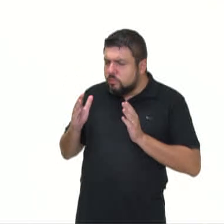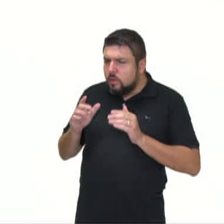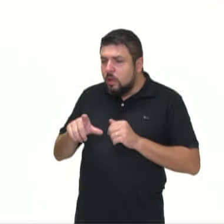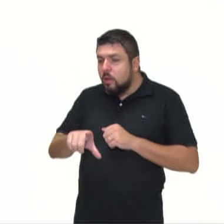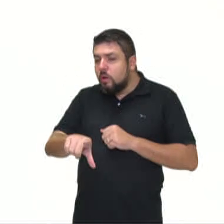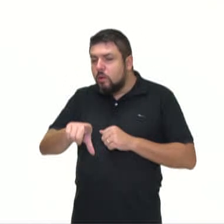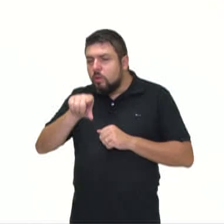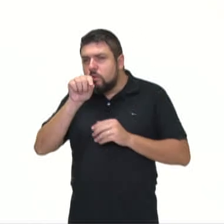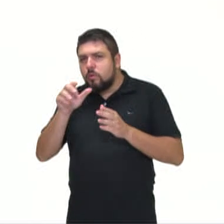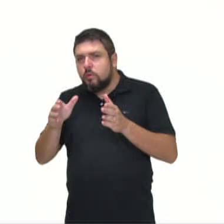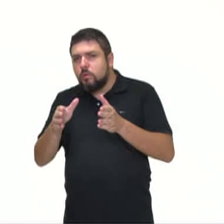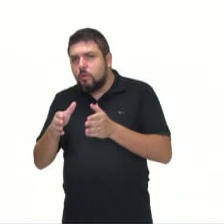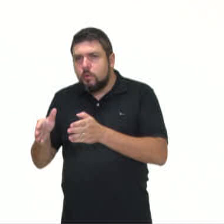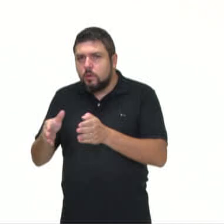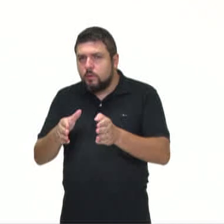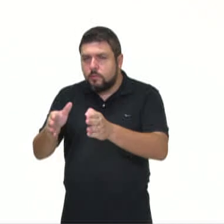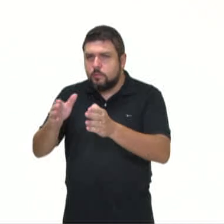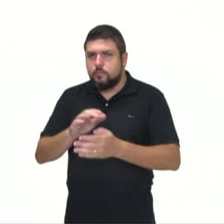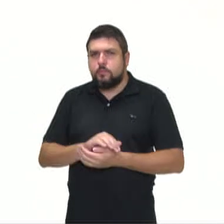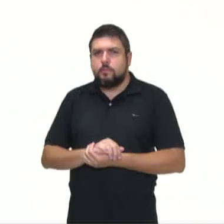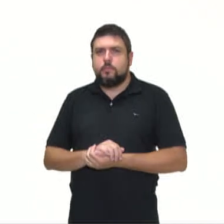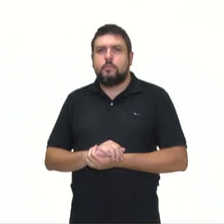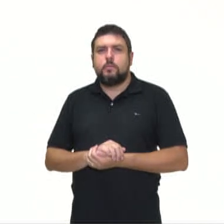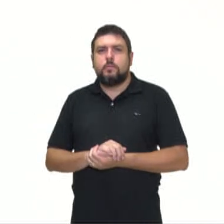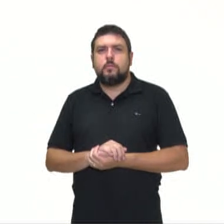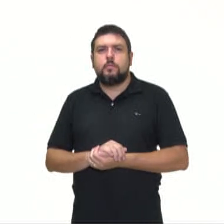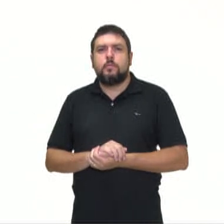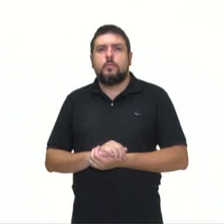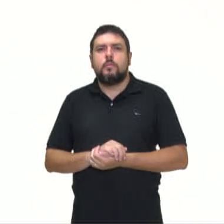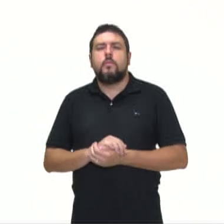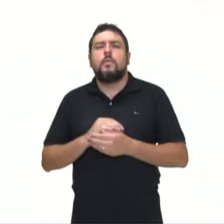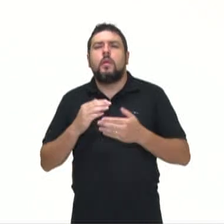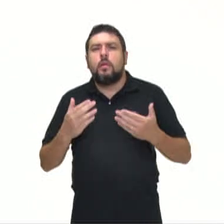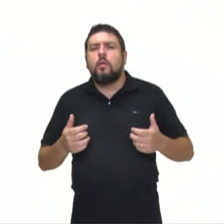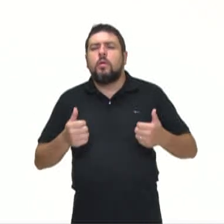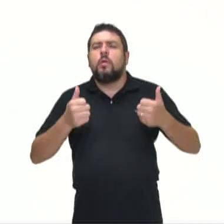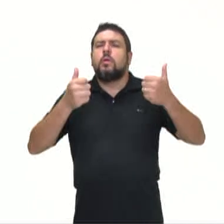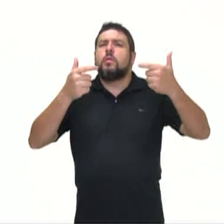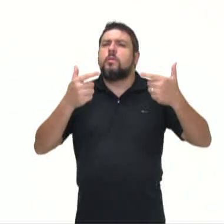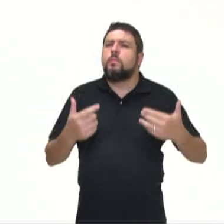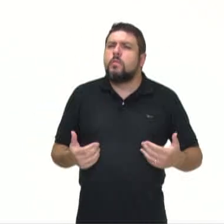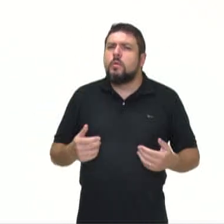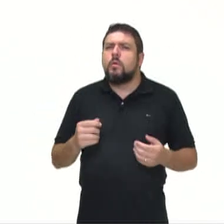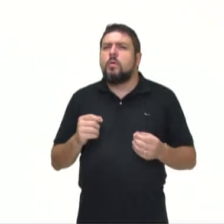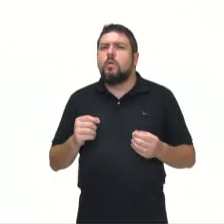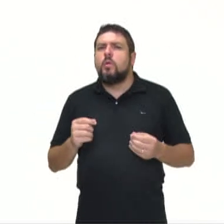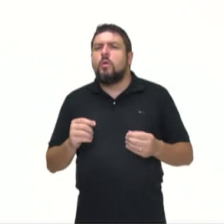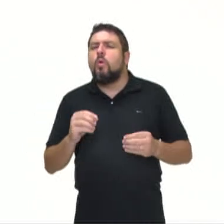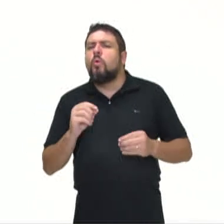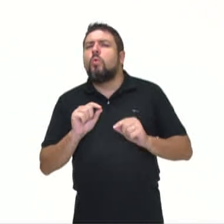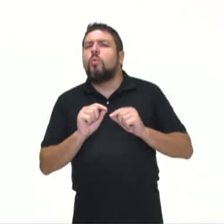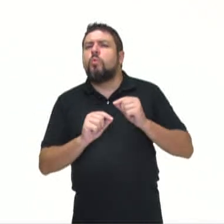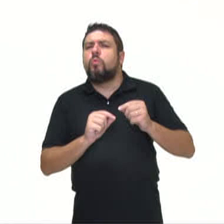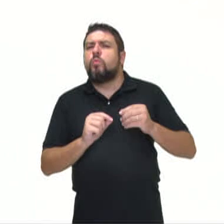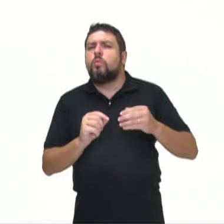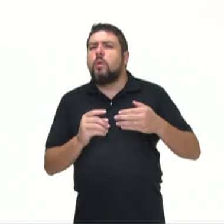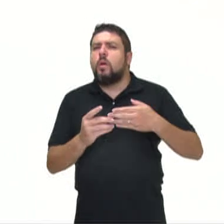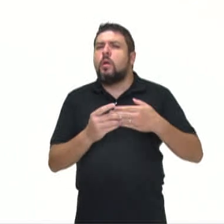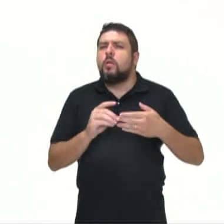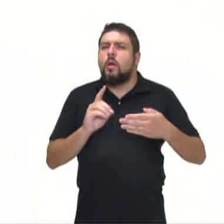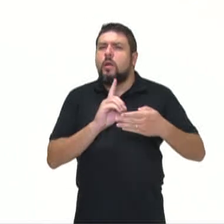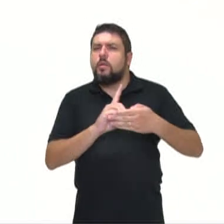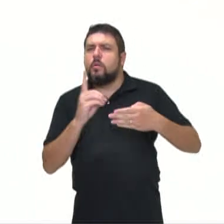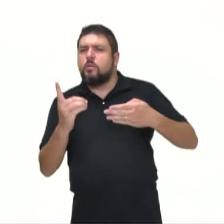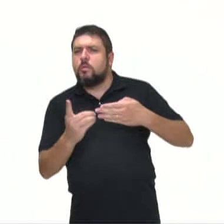caminho. Considerando o contexto, explique os possíveis sentidos denotativo e conotativo da